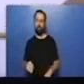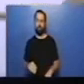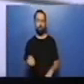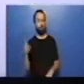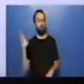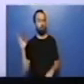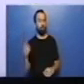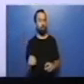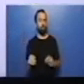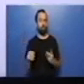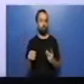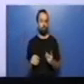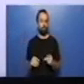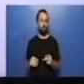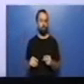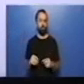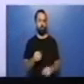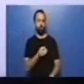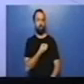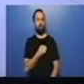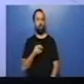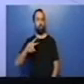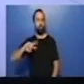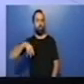quadrado, uma potenciação.